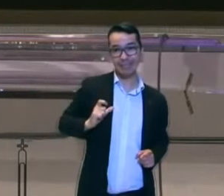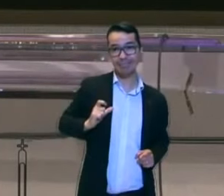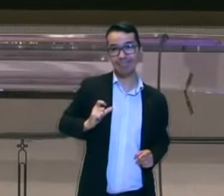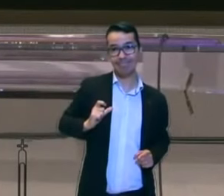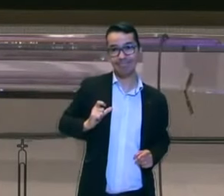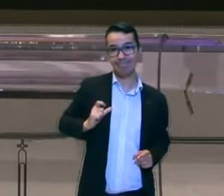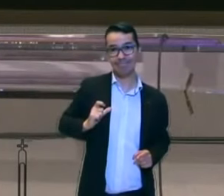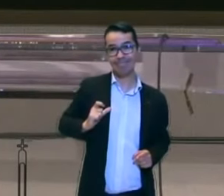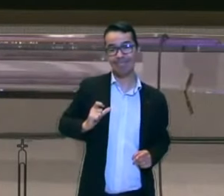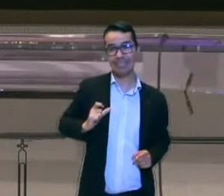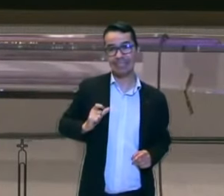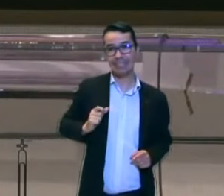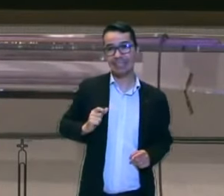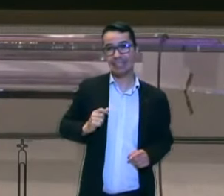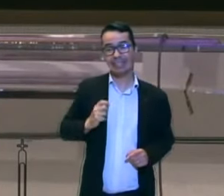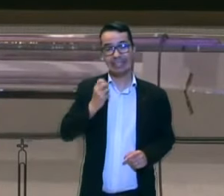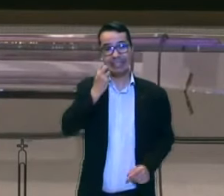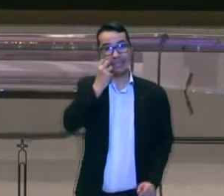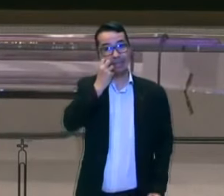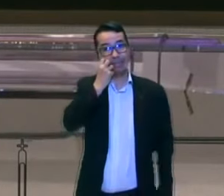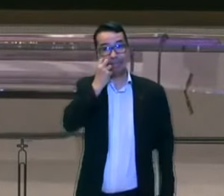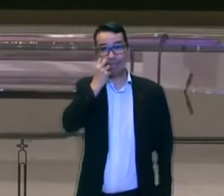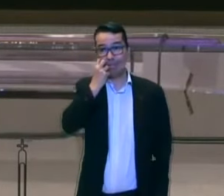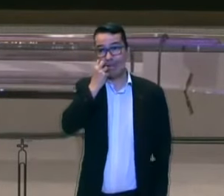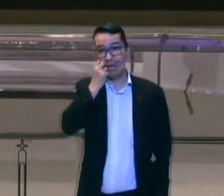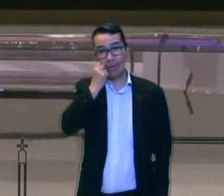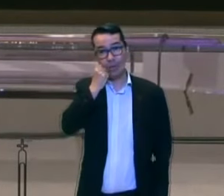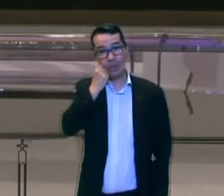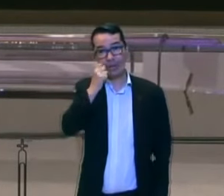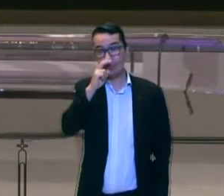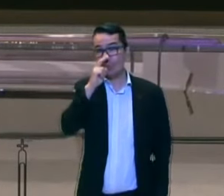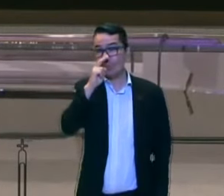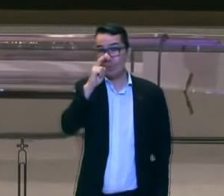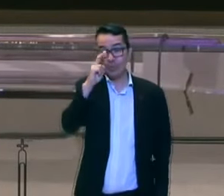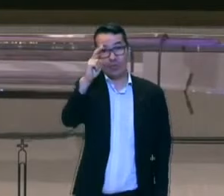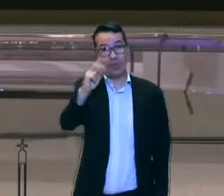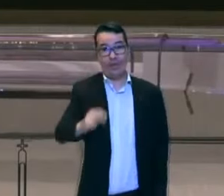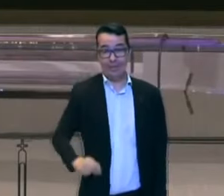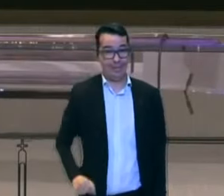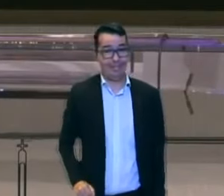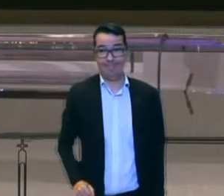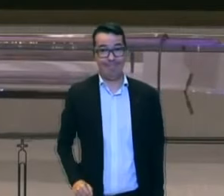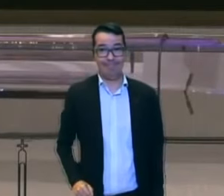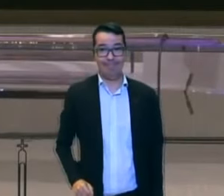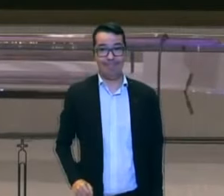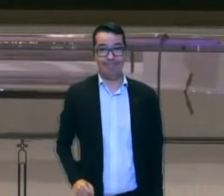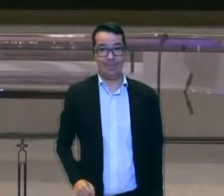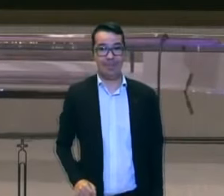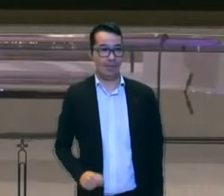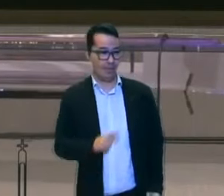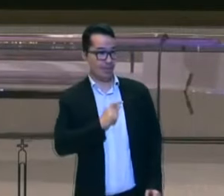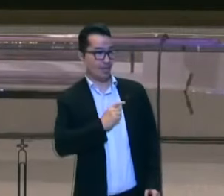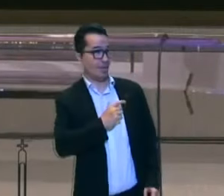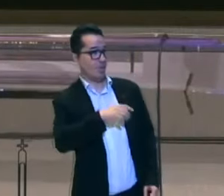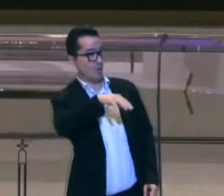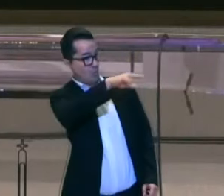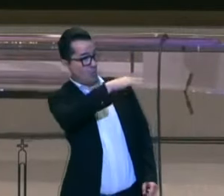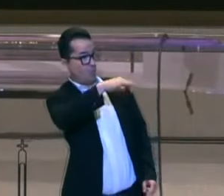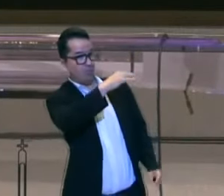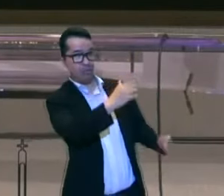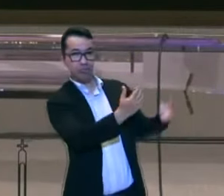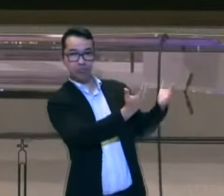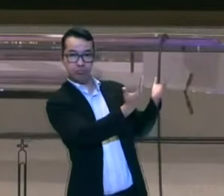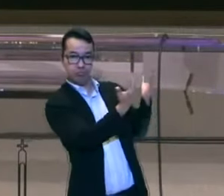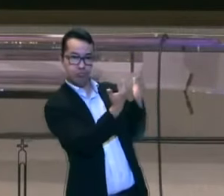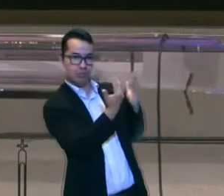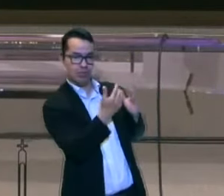E ele se sente ofendido. E no primeiro momento, as pessoas que sabiam da história vêm a ele e dizem, não,